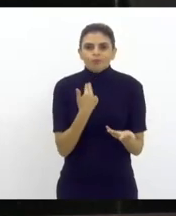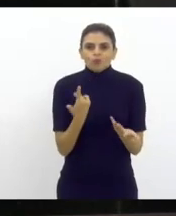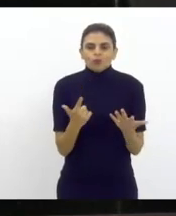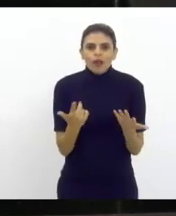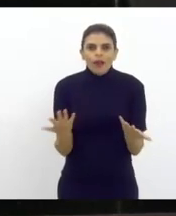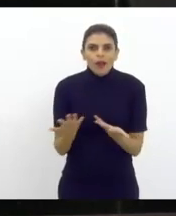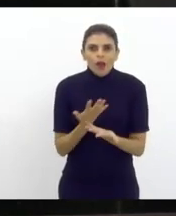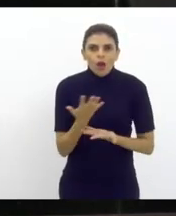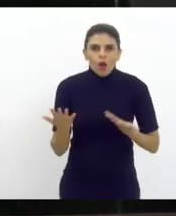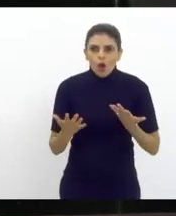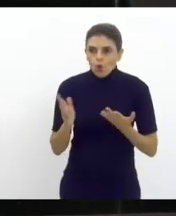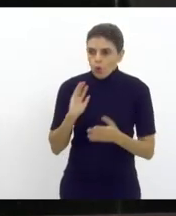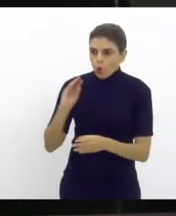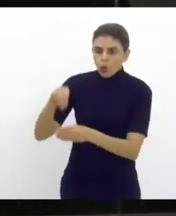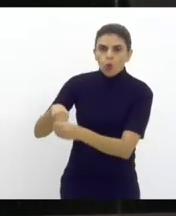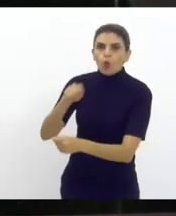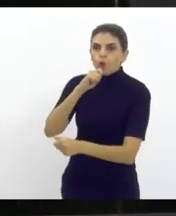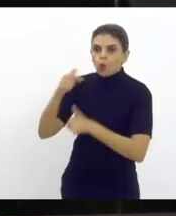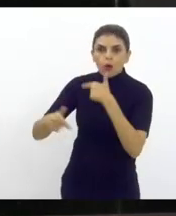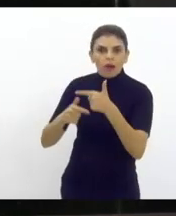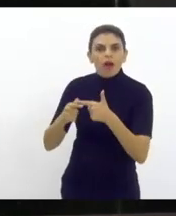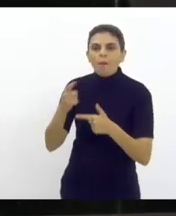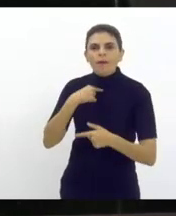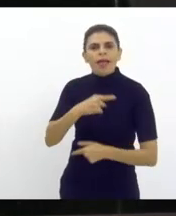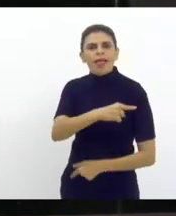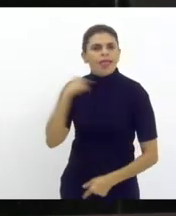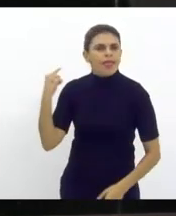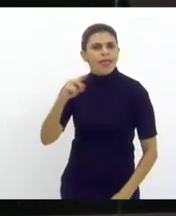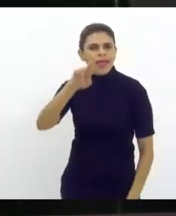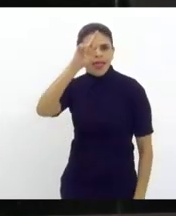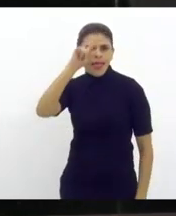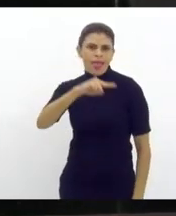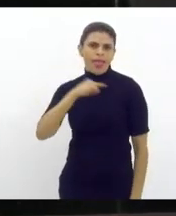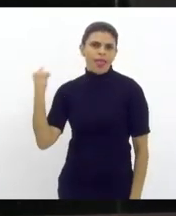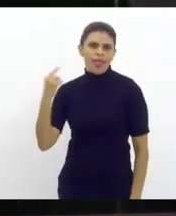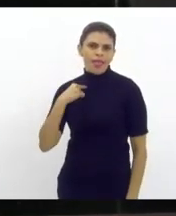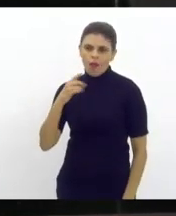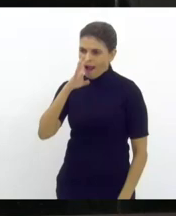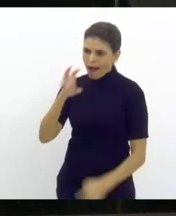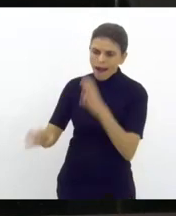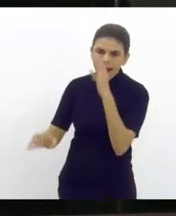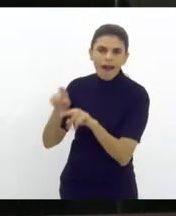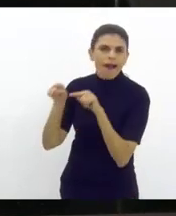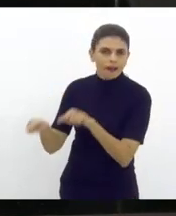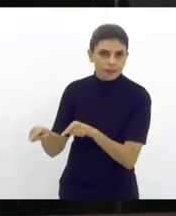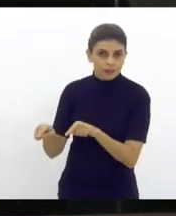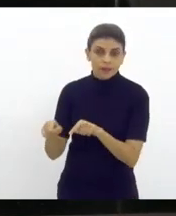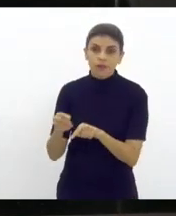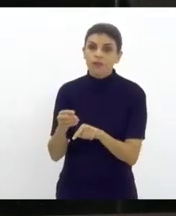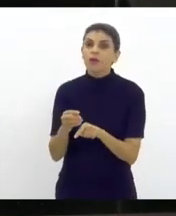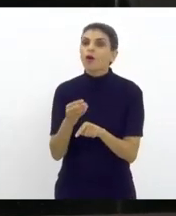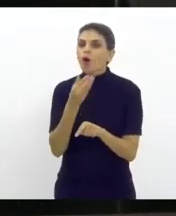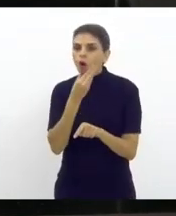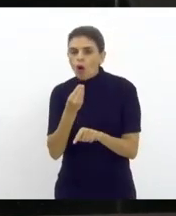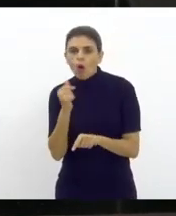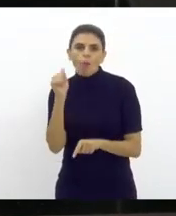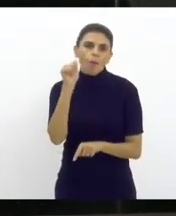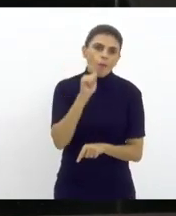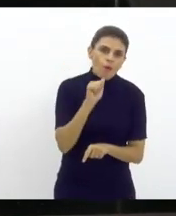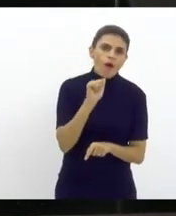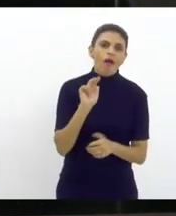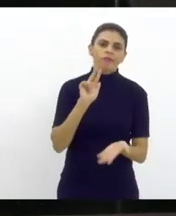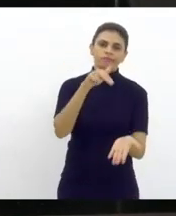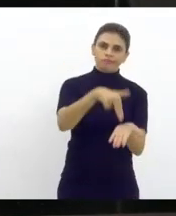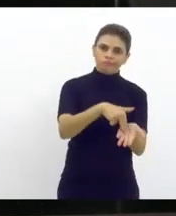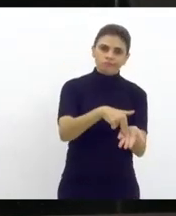do do da operação Você viu a quantidade de erros que existem e esses homens e mulheres saem de casa para proteger